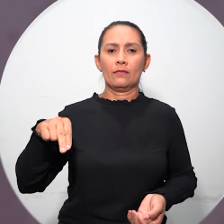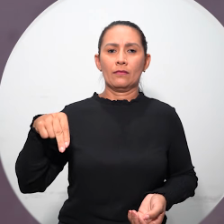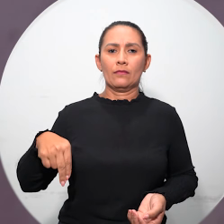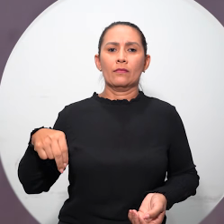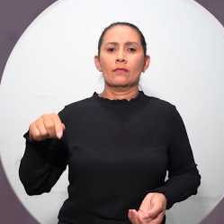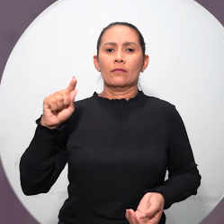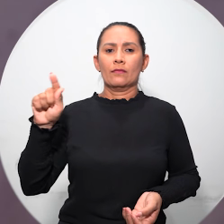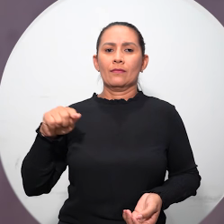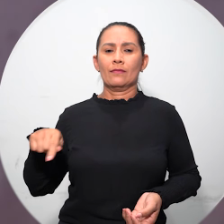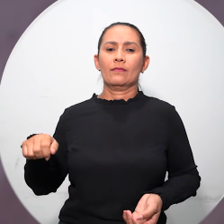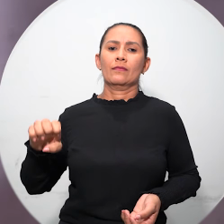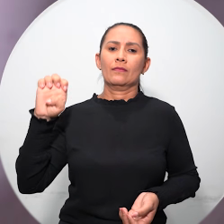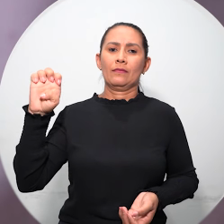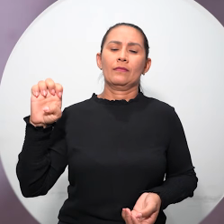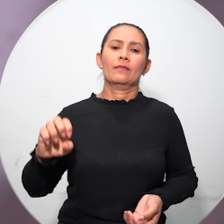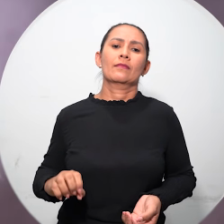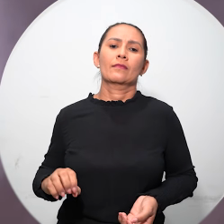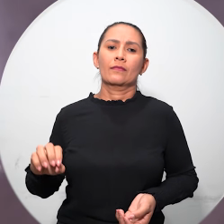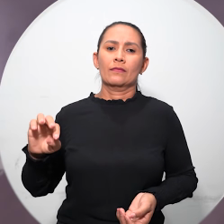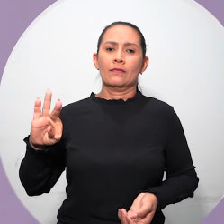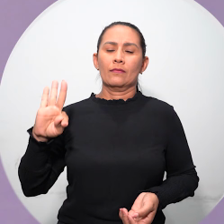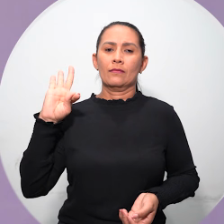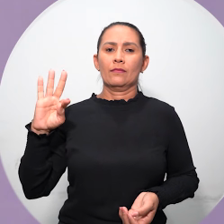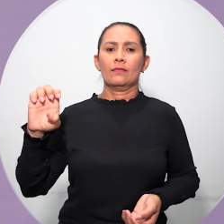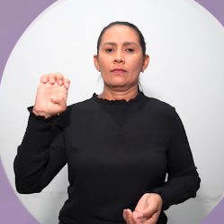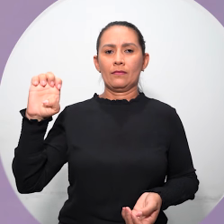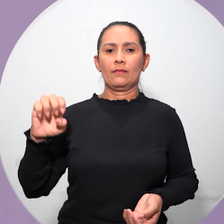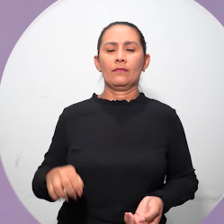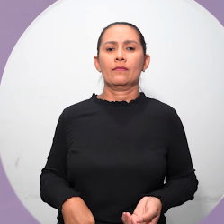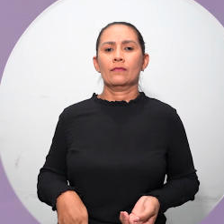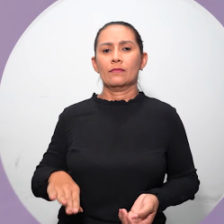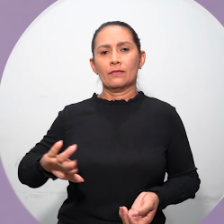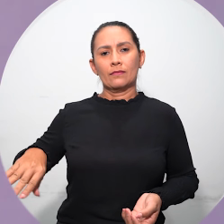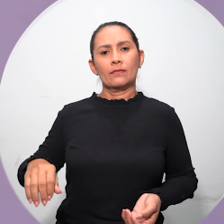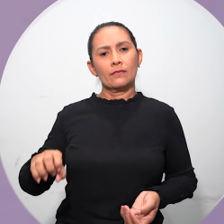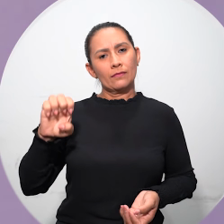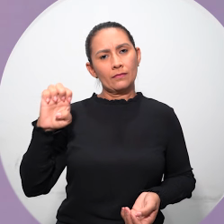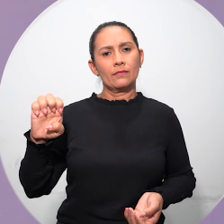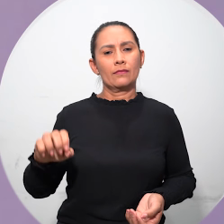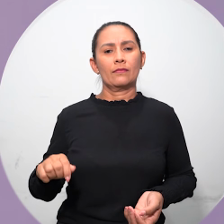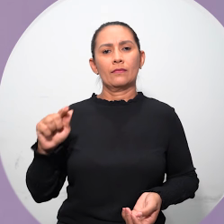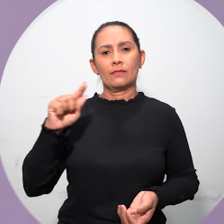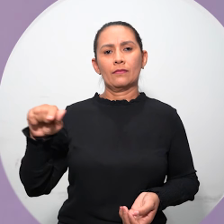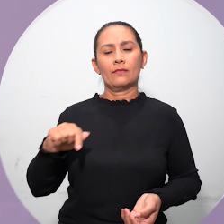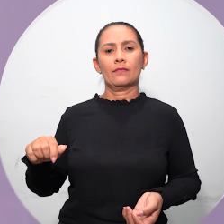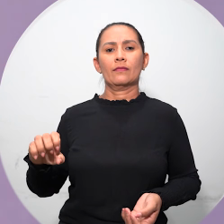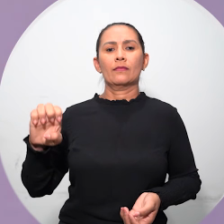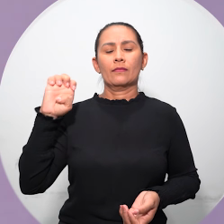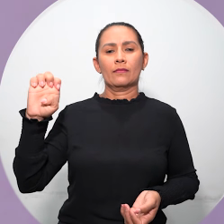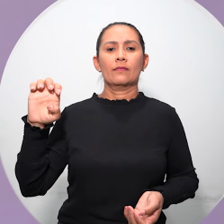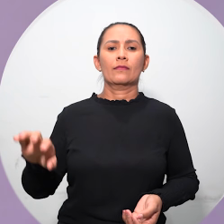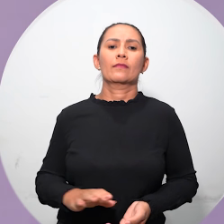ficava observando os outros subindo. Também tinha a hora da luz apagar, quando a luz apagava, todo mundo vinha para casa. Mas eu me recordo